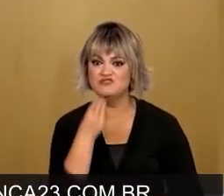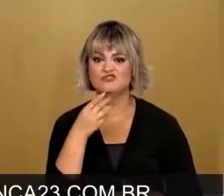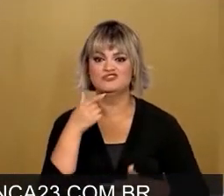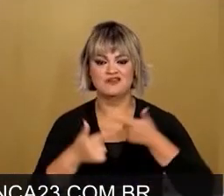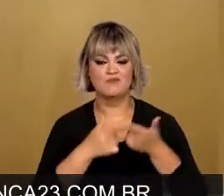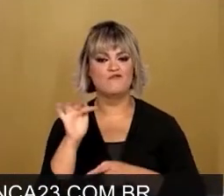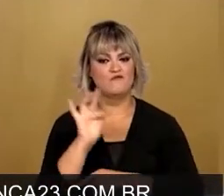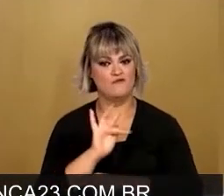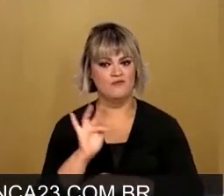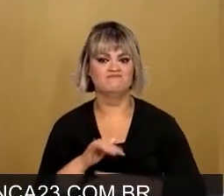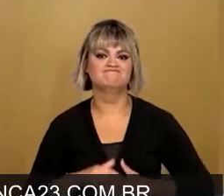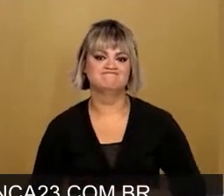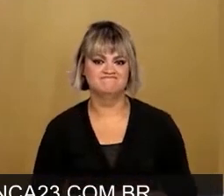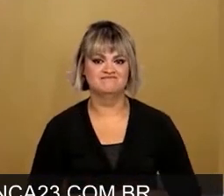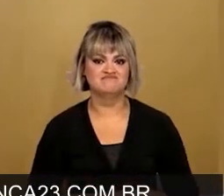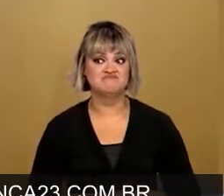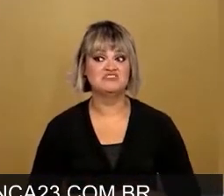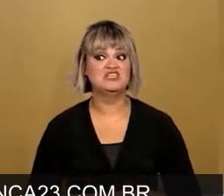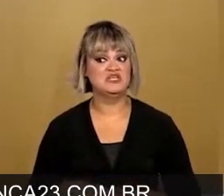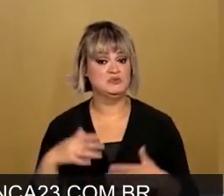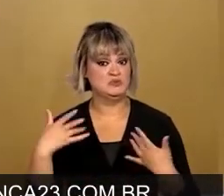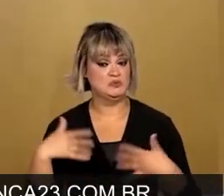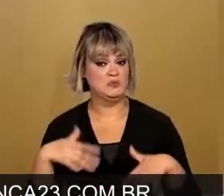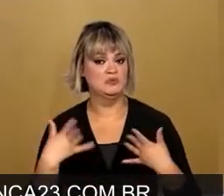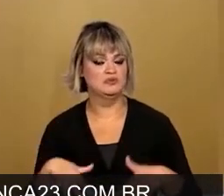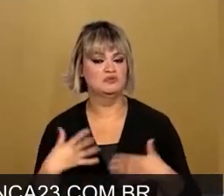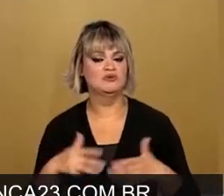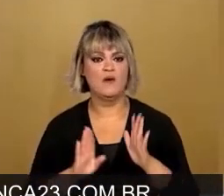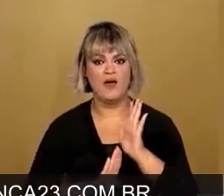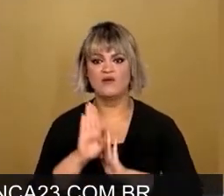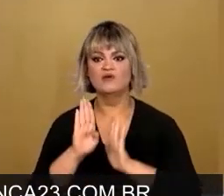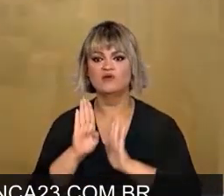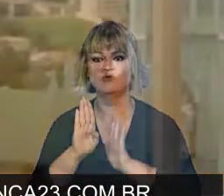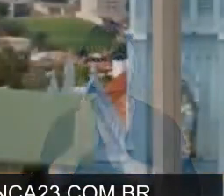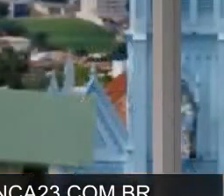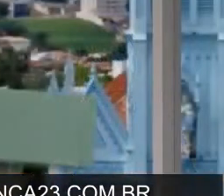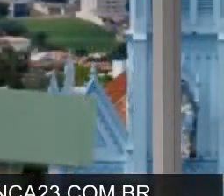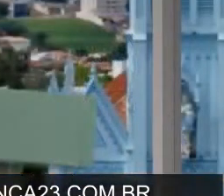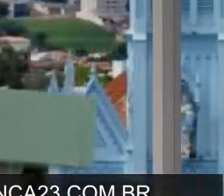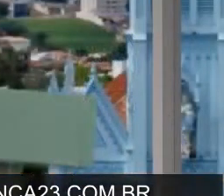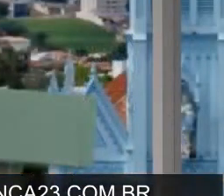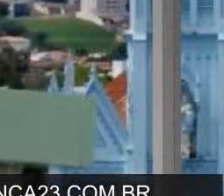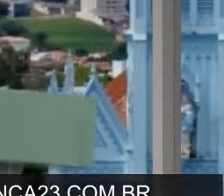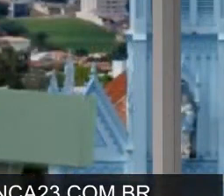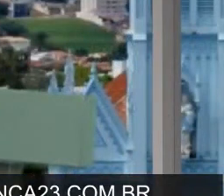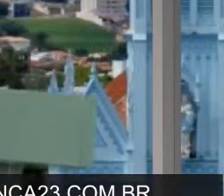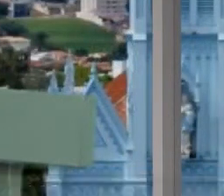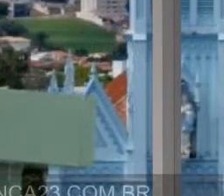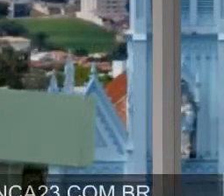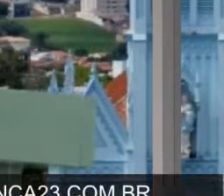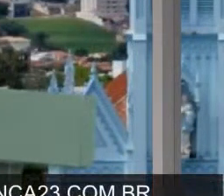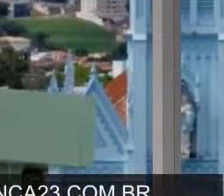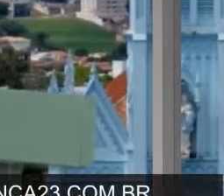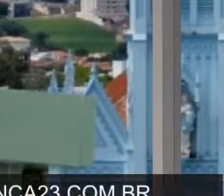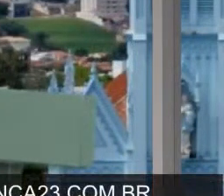formais registrados no Caged, o que é uma nova quebra do recorde histórico. Bacana, e agora com a chegada,